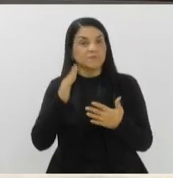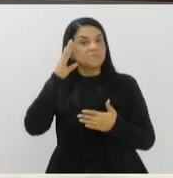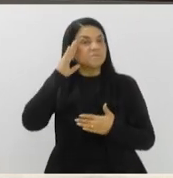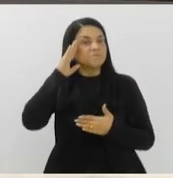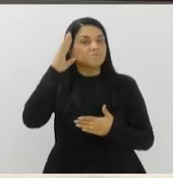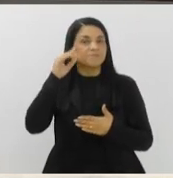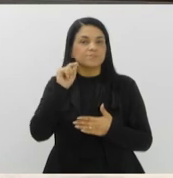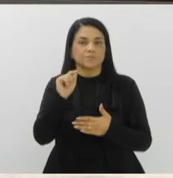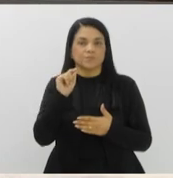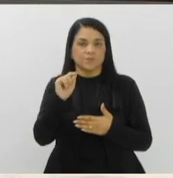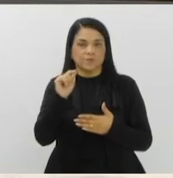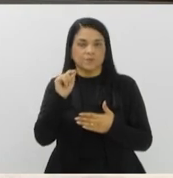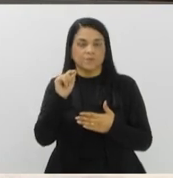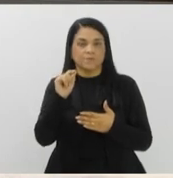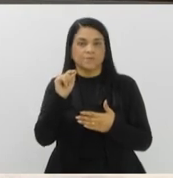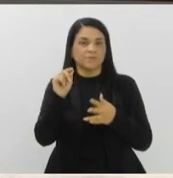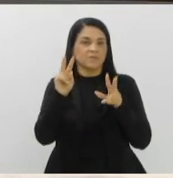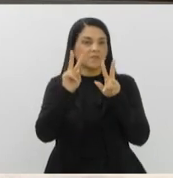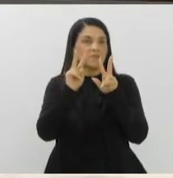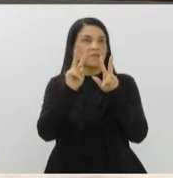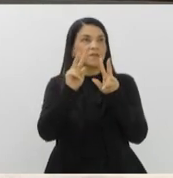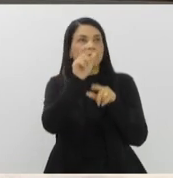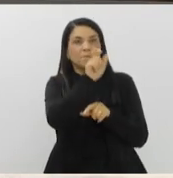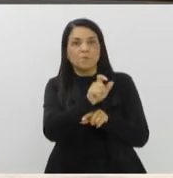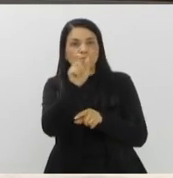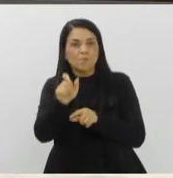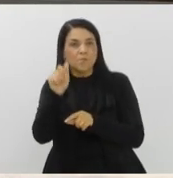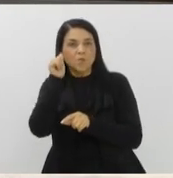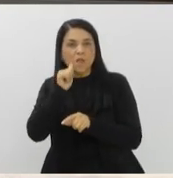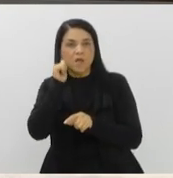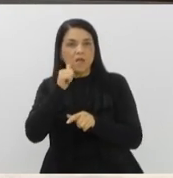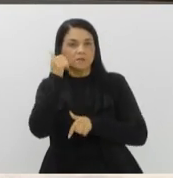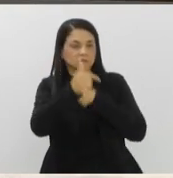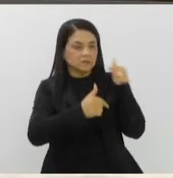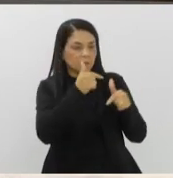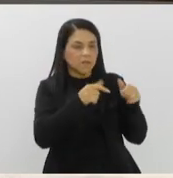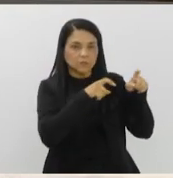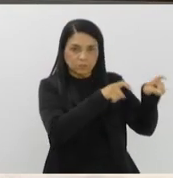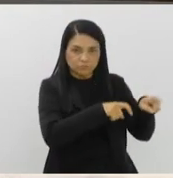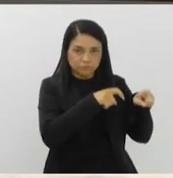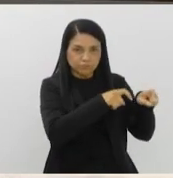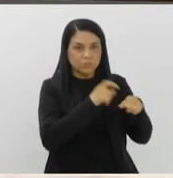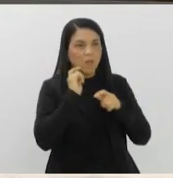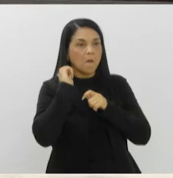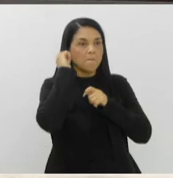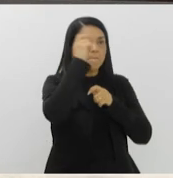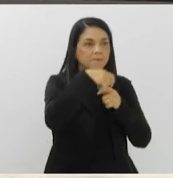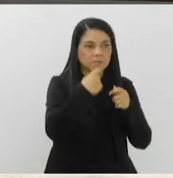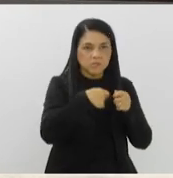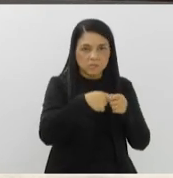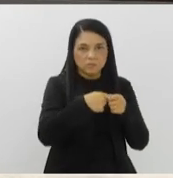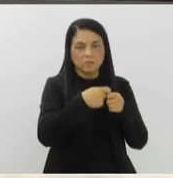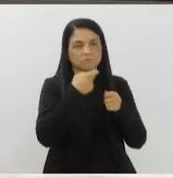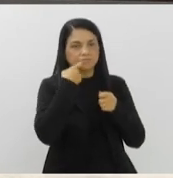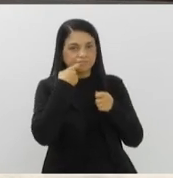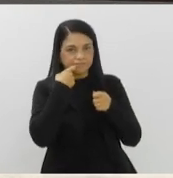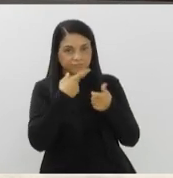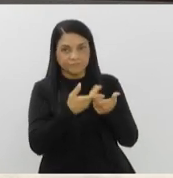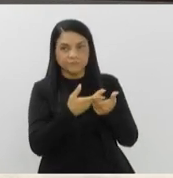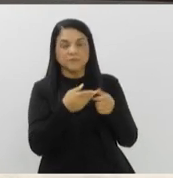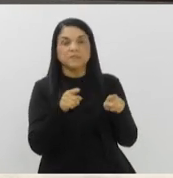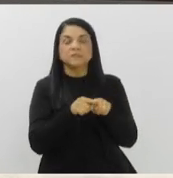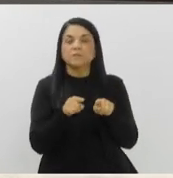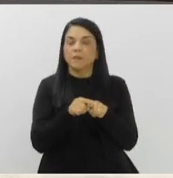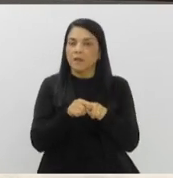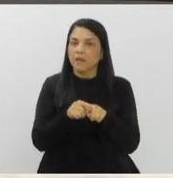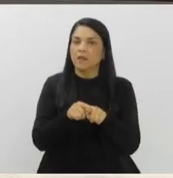principalmente no que se trata das mulheres trabalhadoras rurais, pescadoras e também as que,